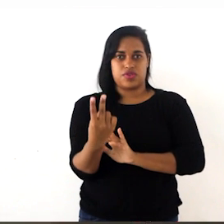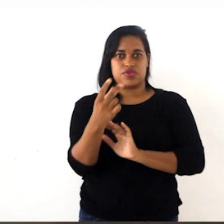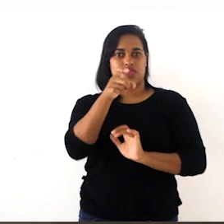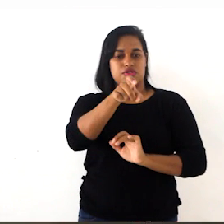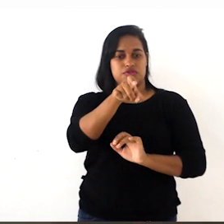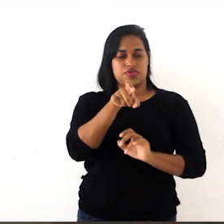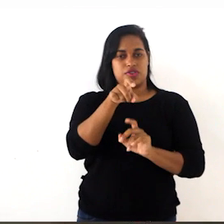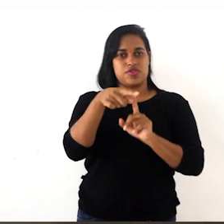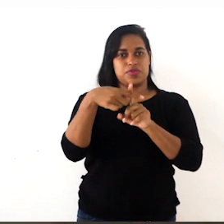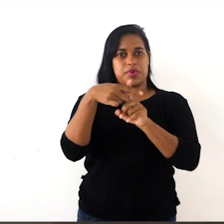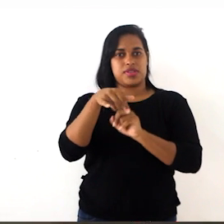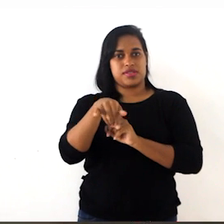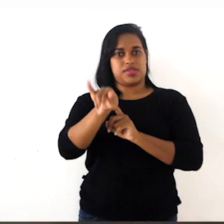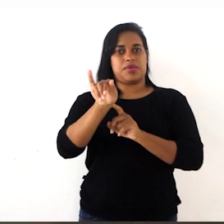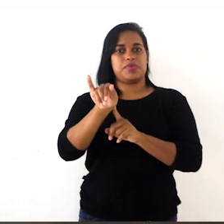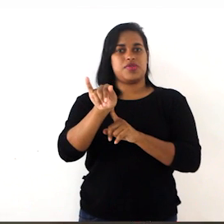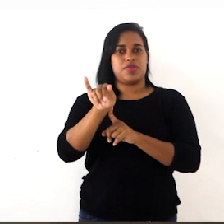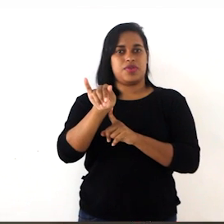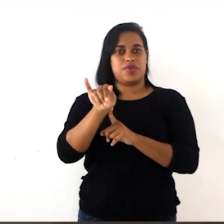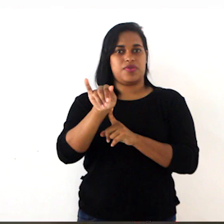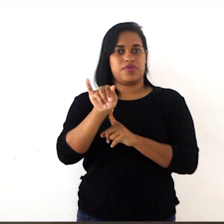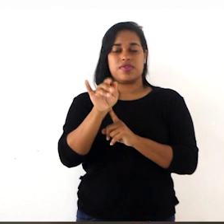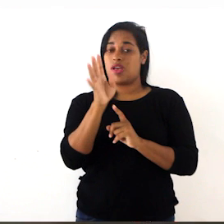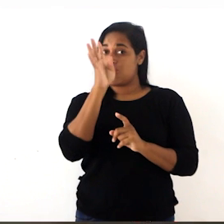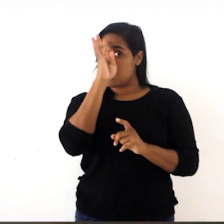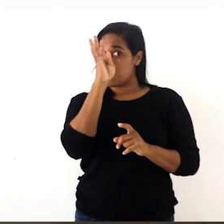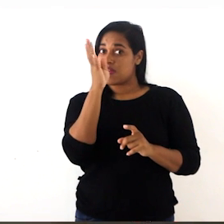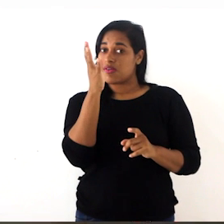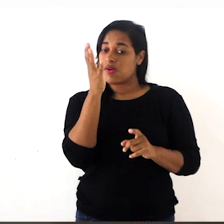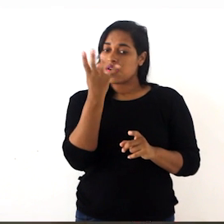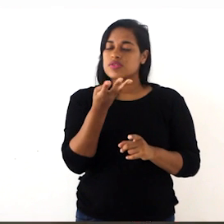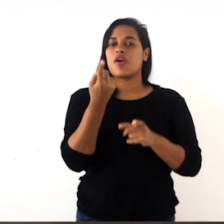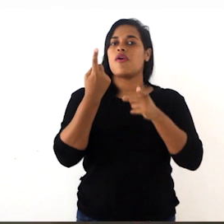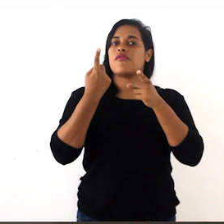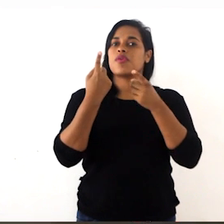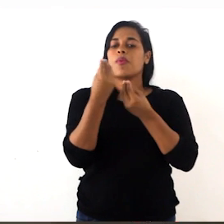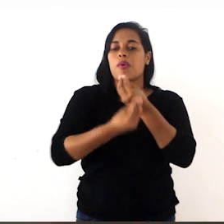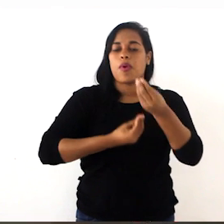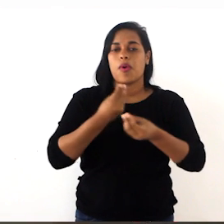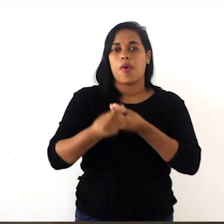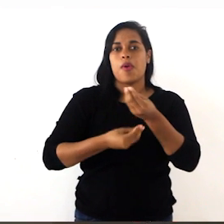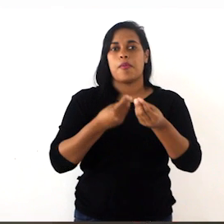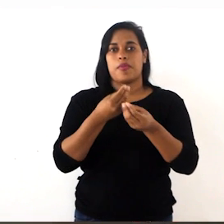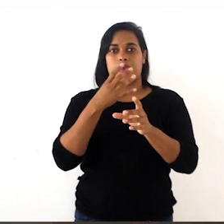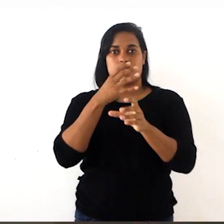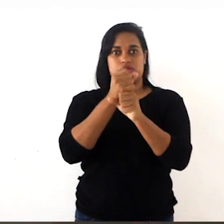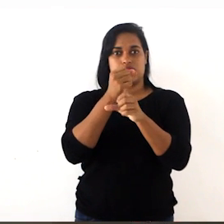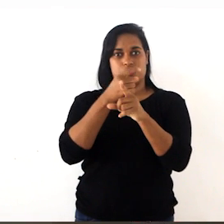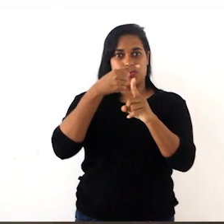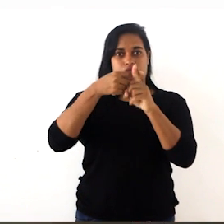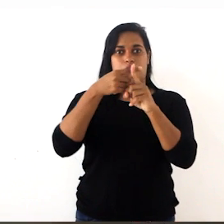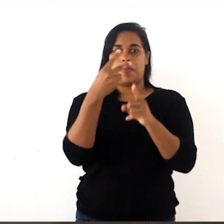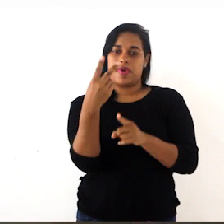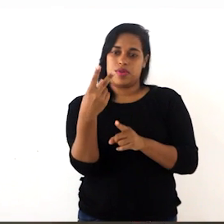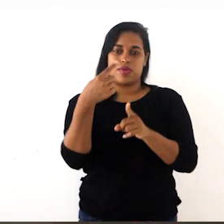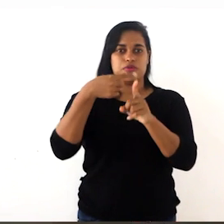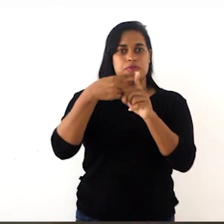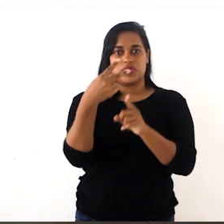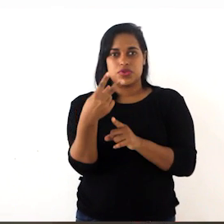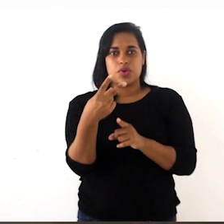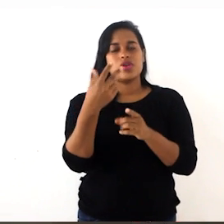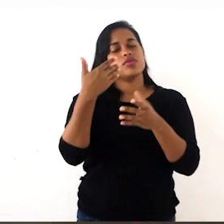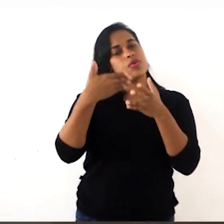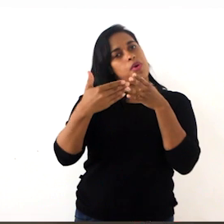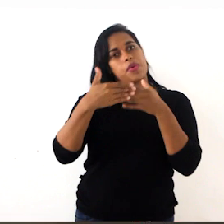colocar aqui x e y, e com isso a gente ganha muito poder, porque agora podemos não só somar 2 mais 2, podemos